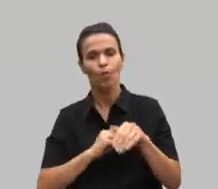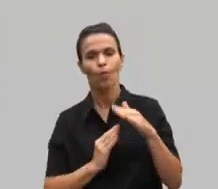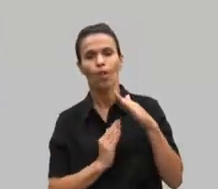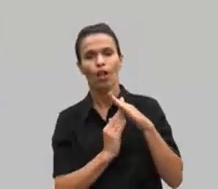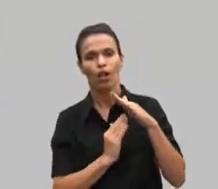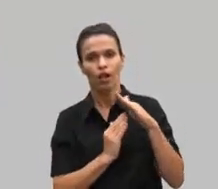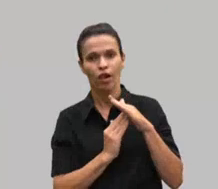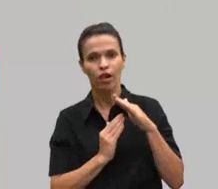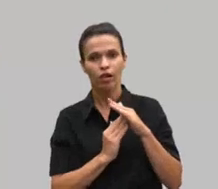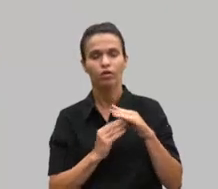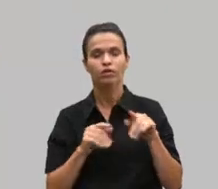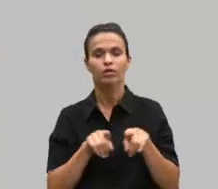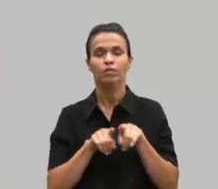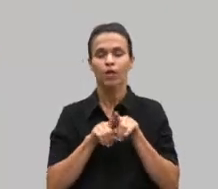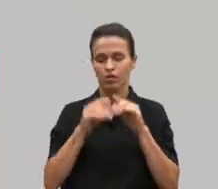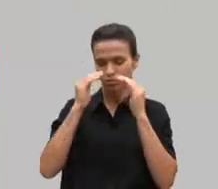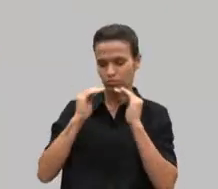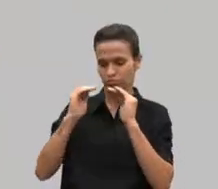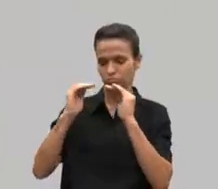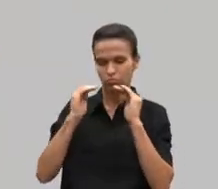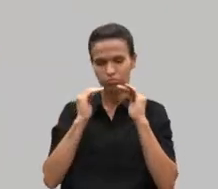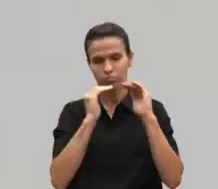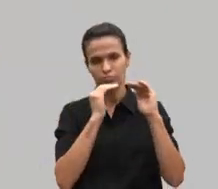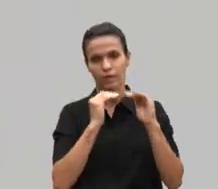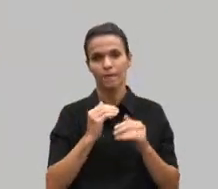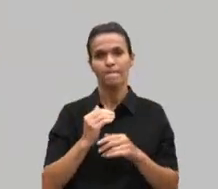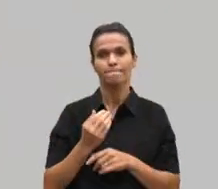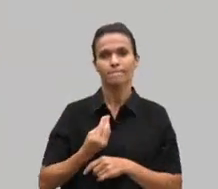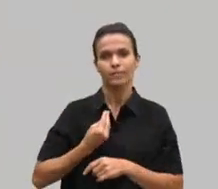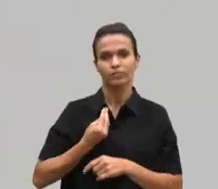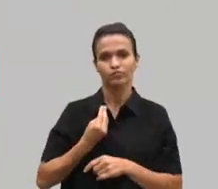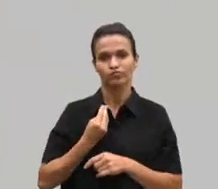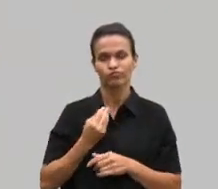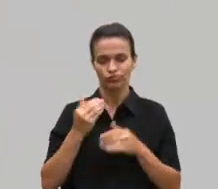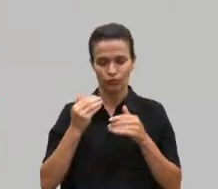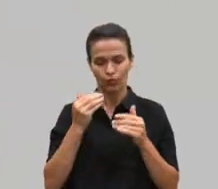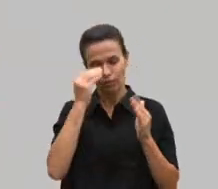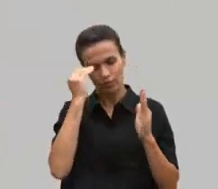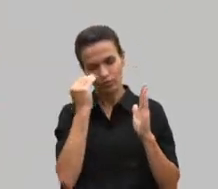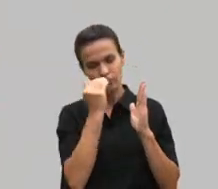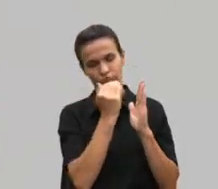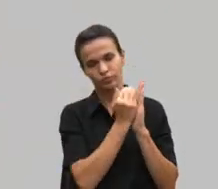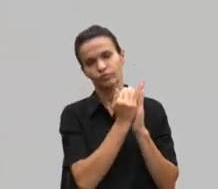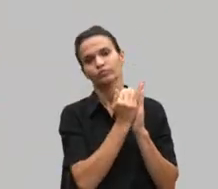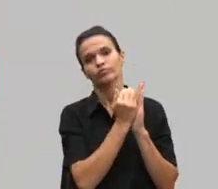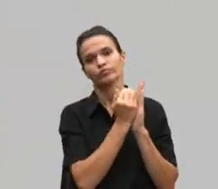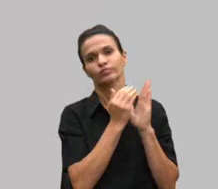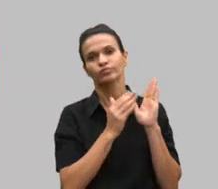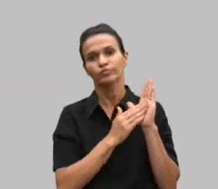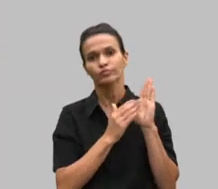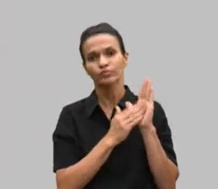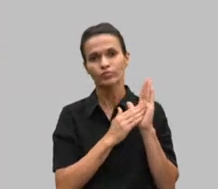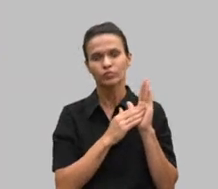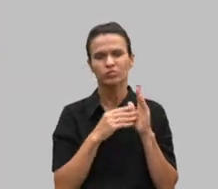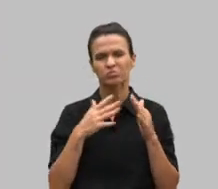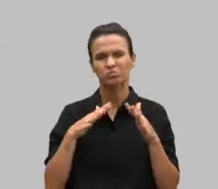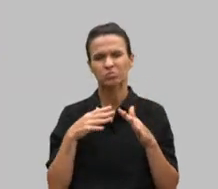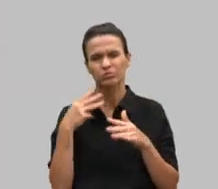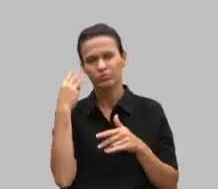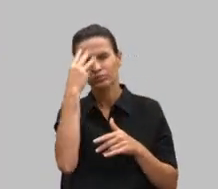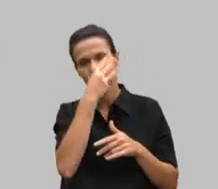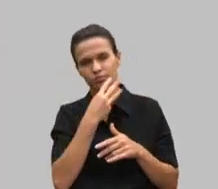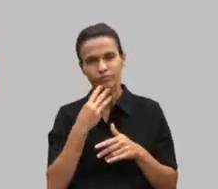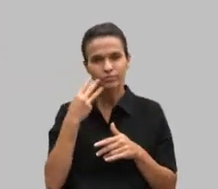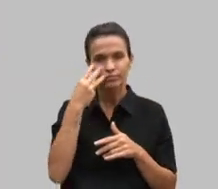entre os participantes seguindo o protocolo previsto o grupo de trabalho durou quase três horas sendo debatidas